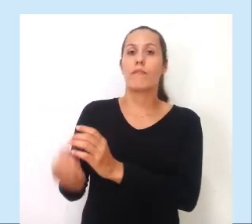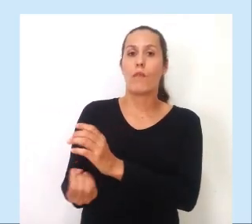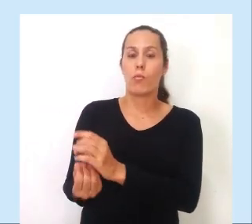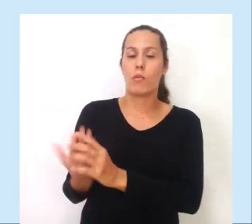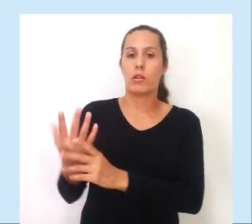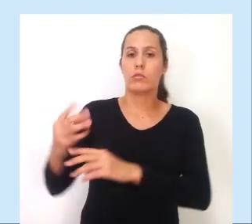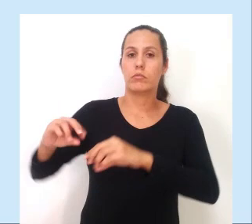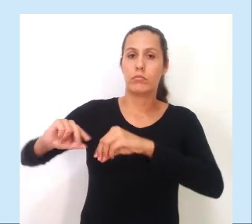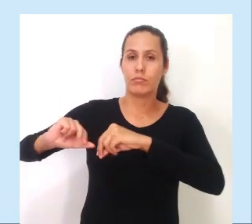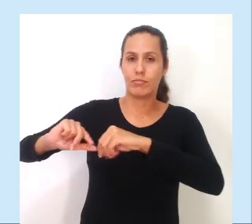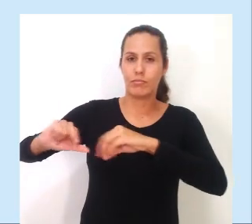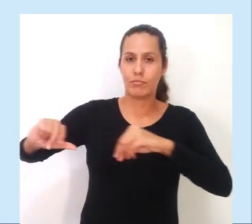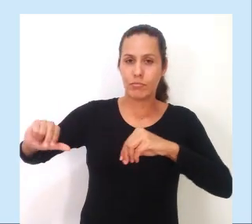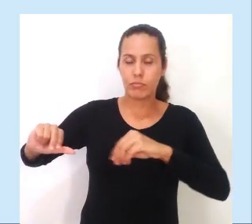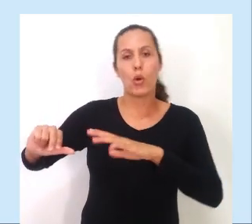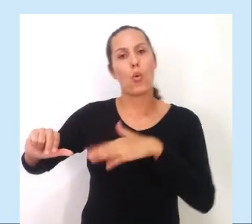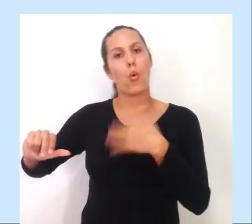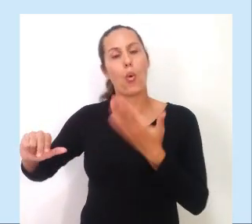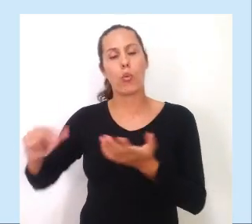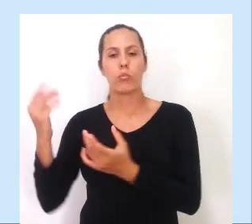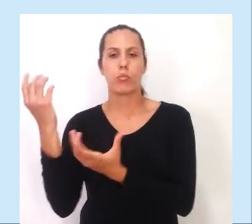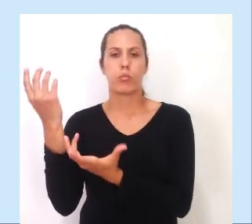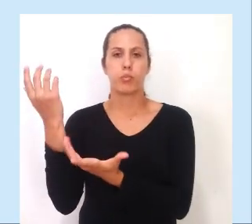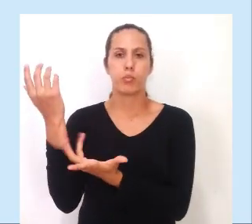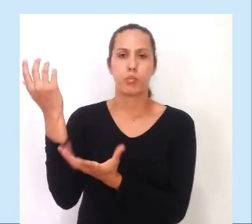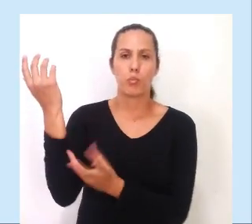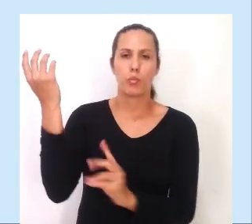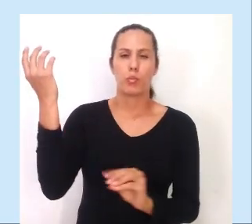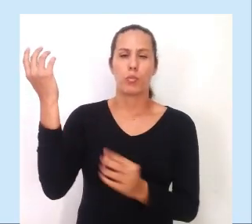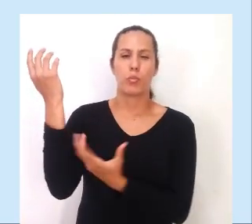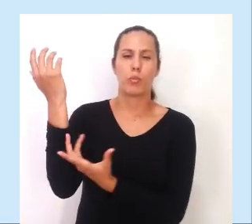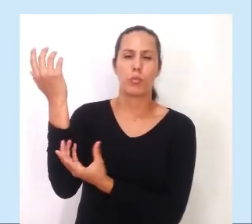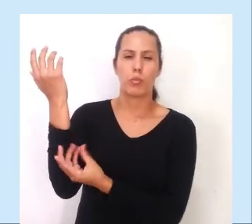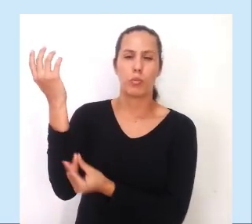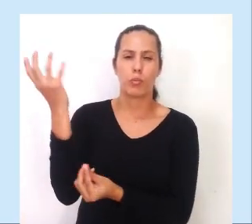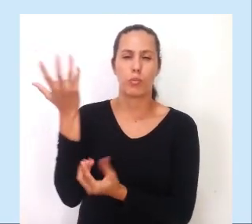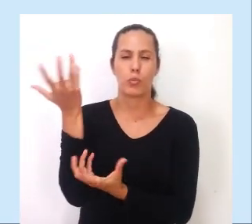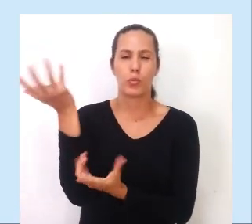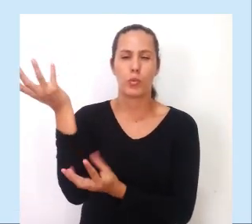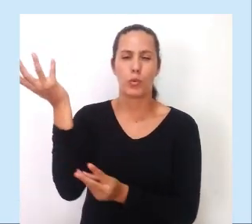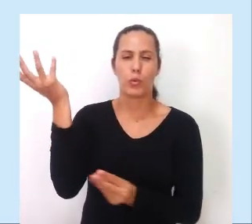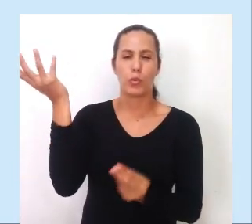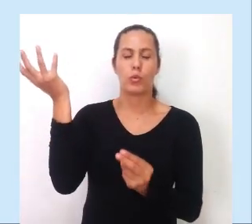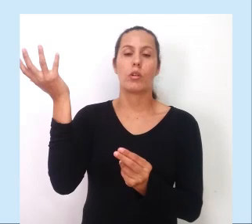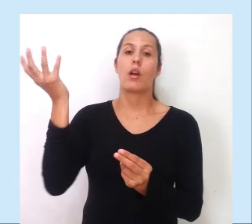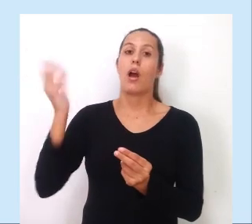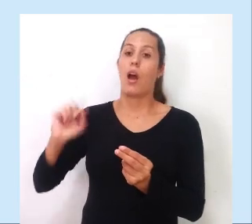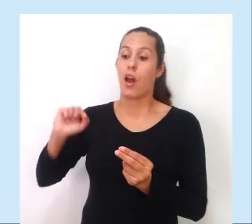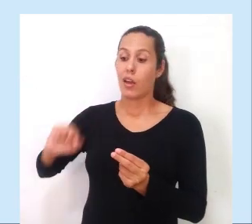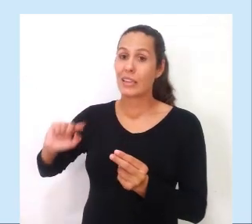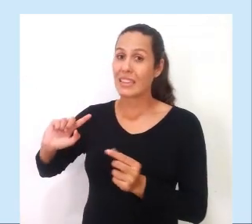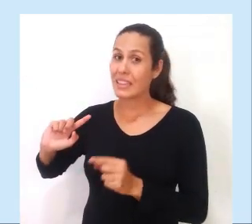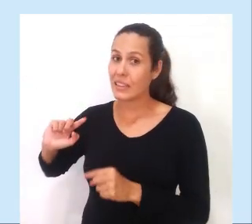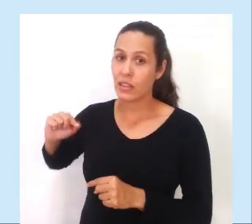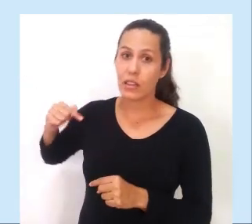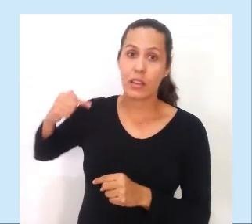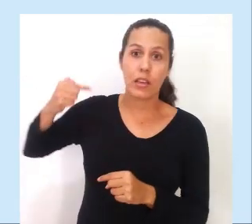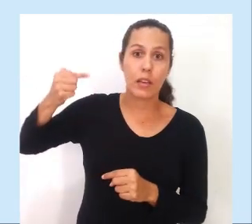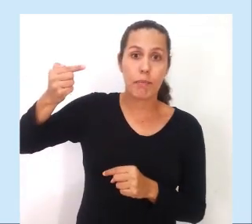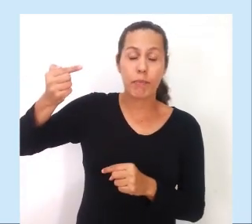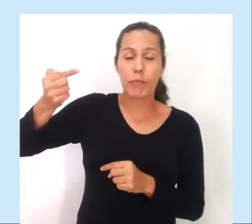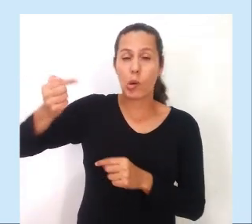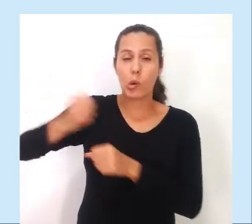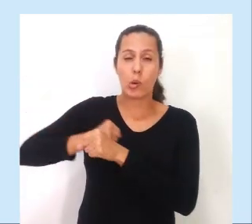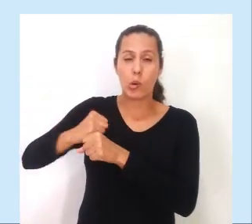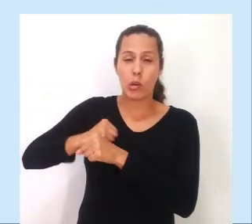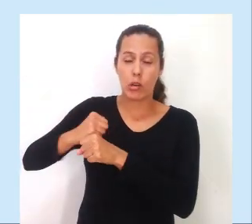substituição da matéria orgânica que existia. Essa substituição vai ser por materiais que são